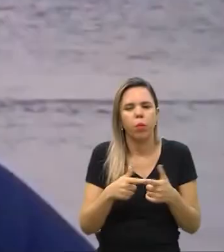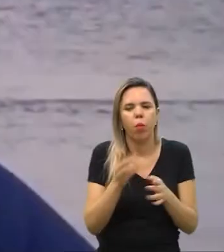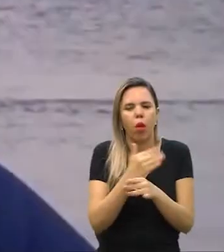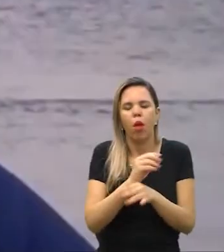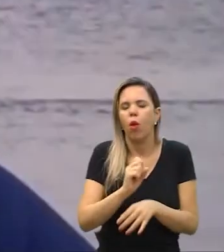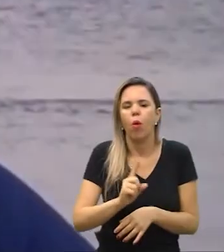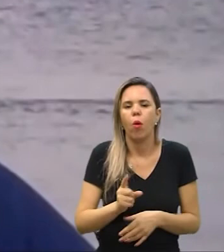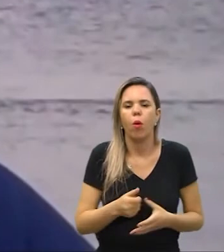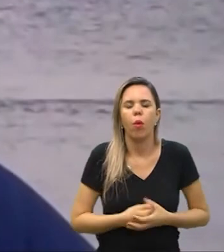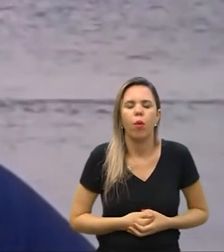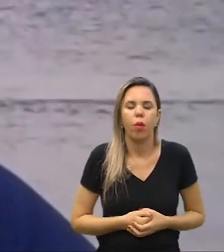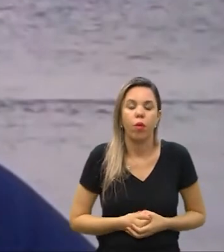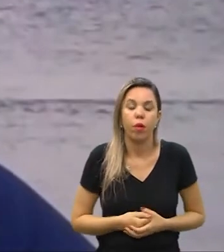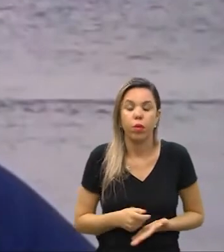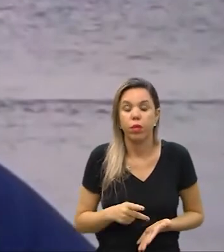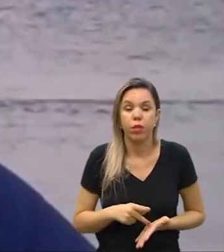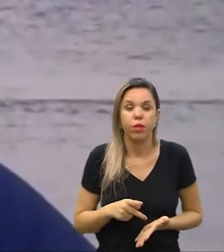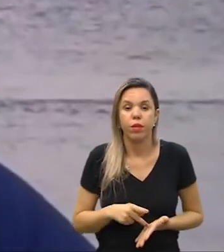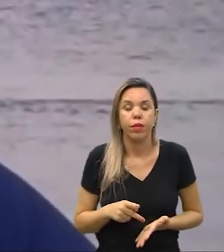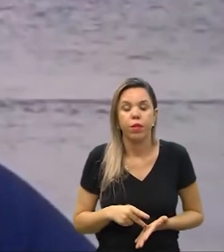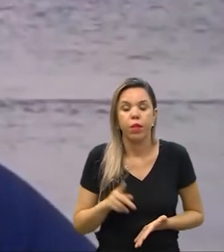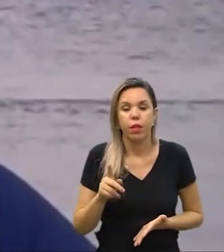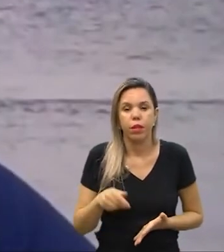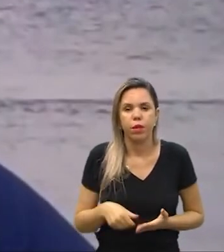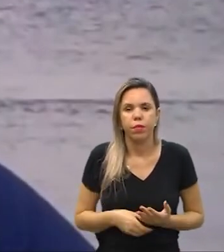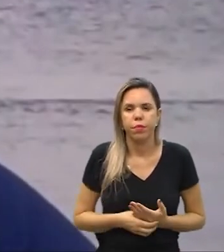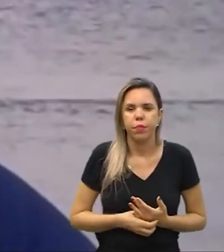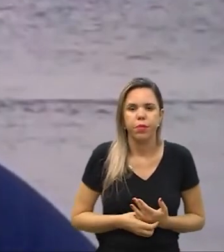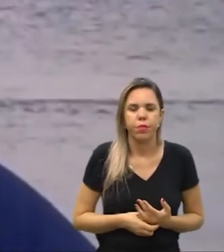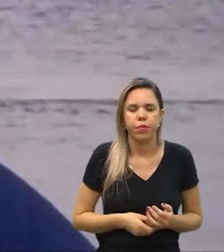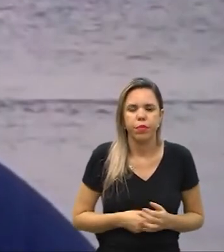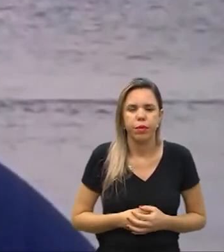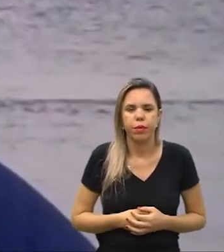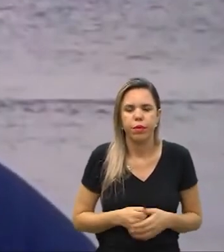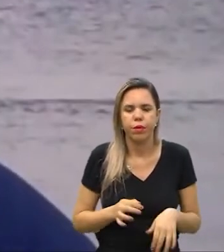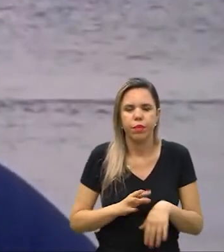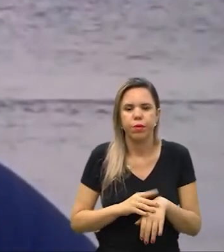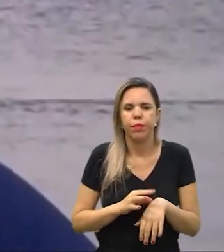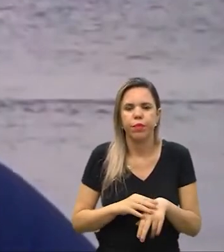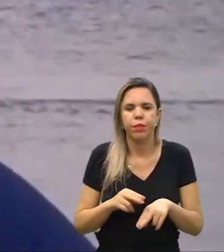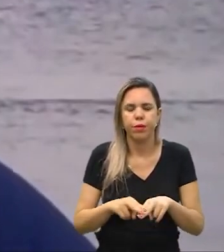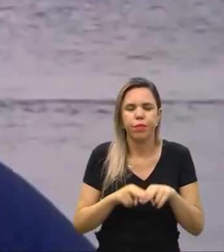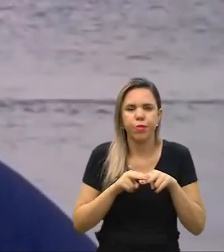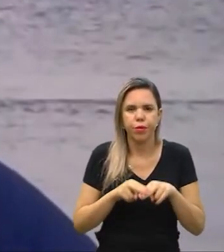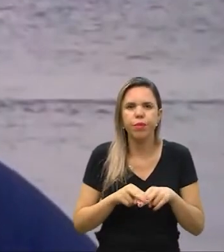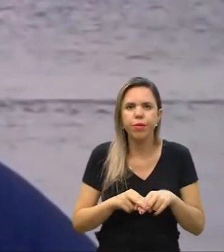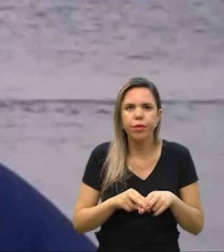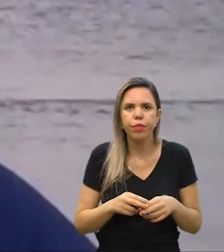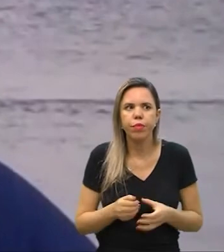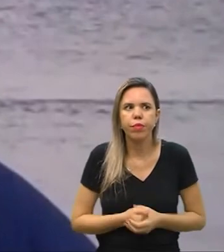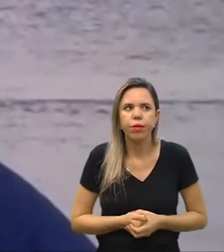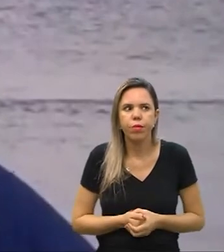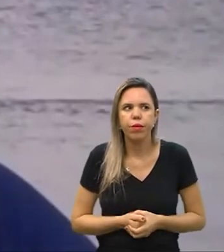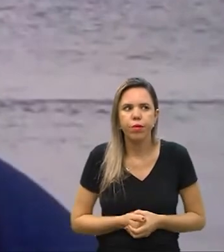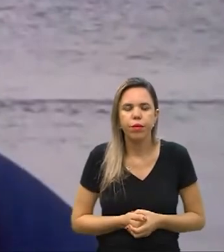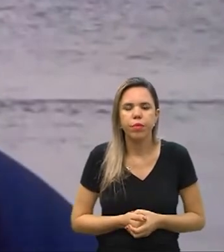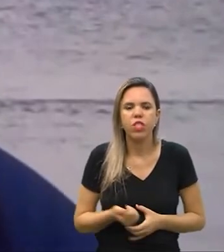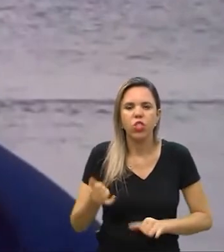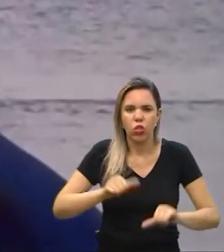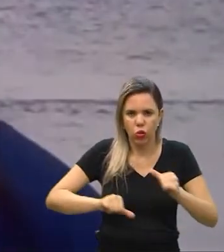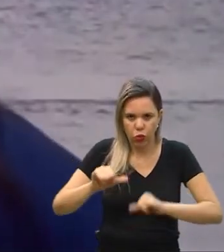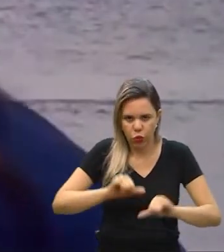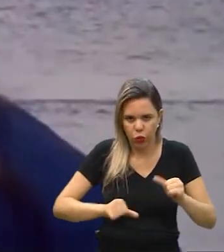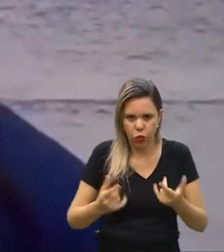não? Na verdade, essa doença ela é causada por uma toxina, como